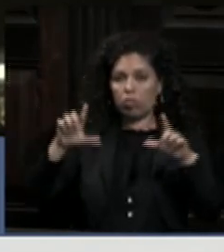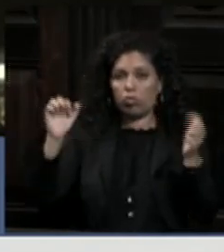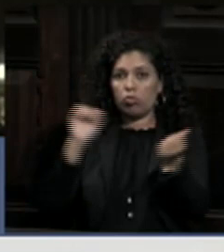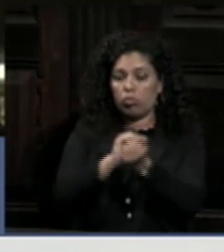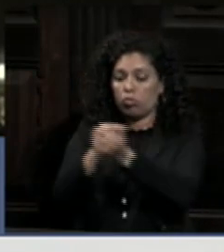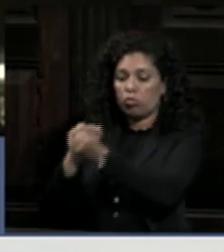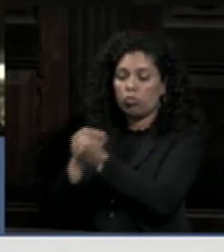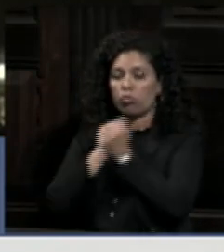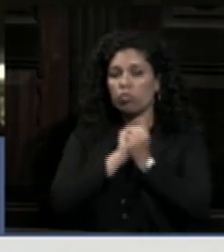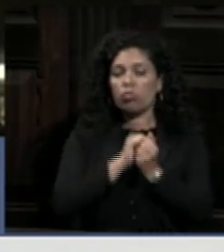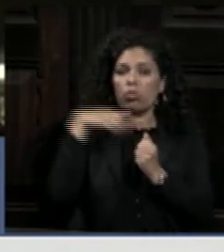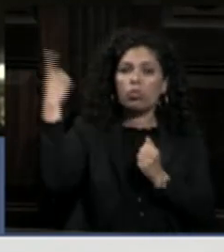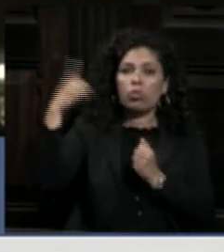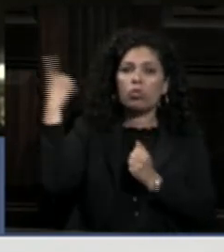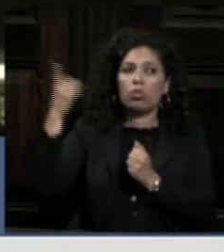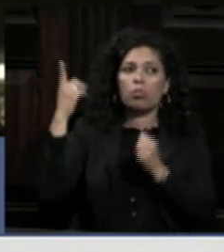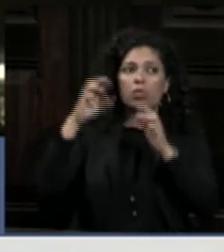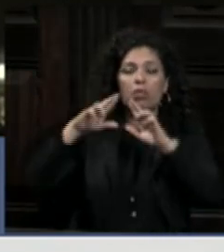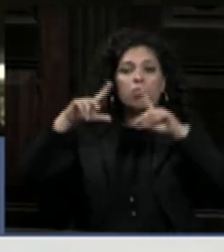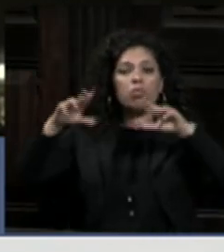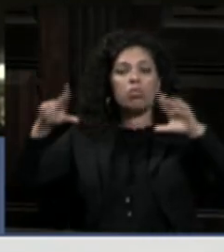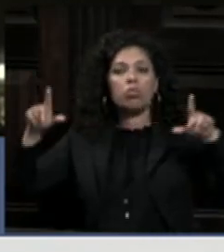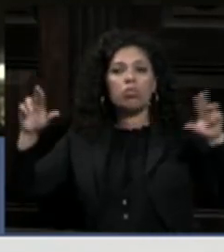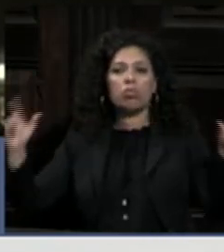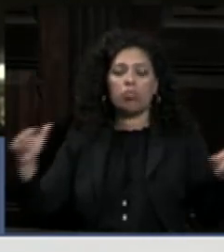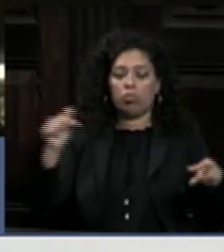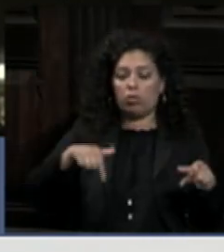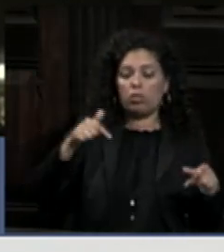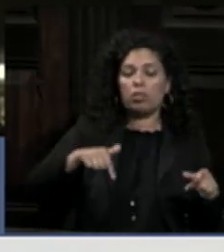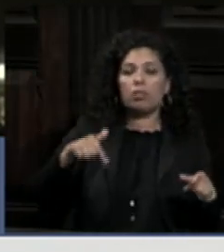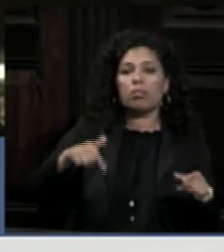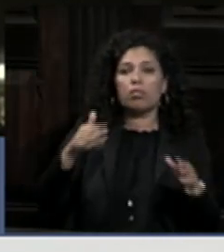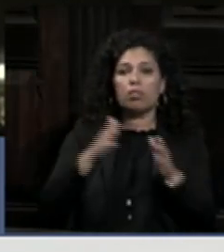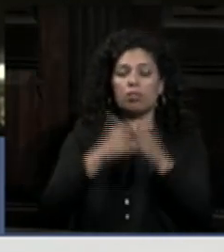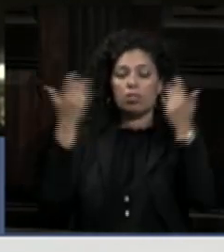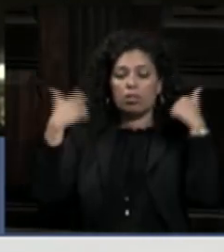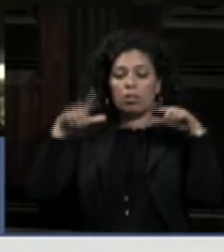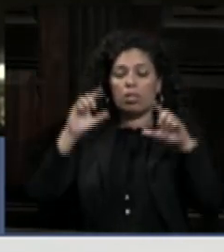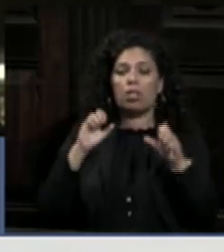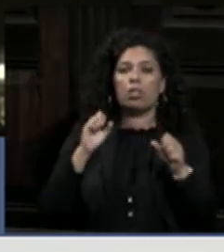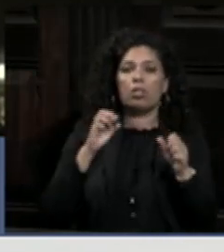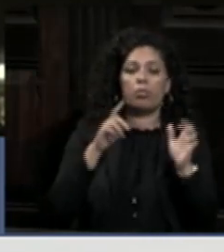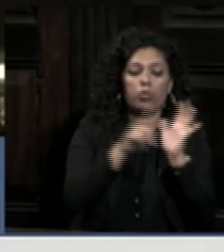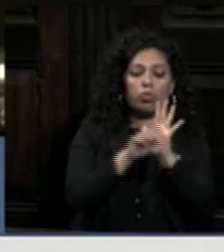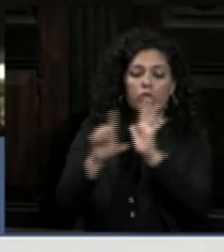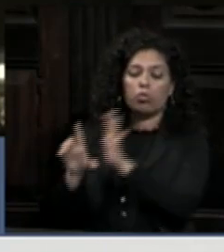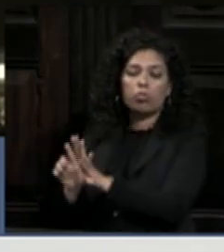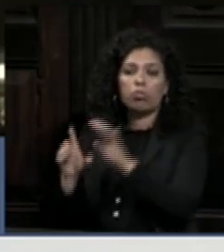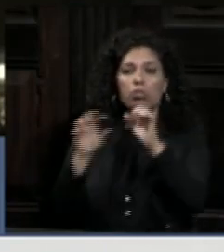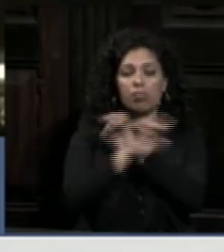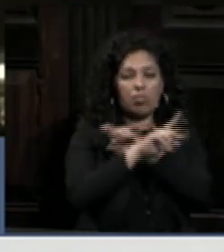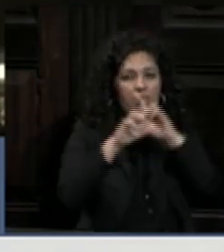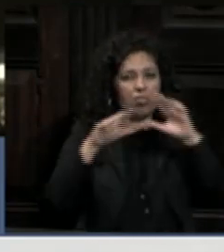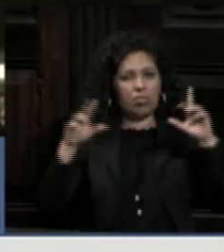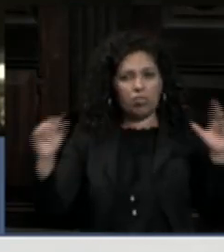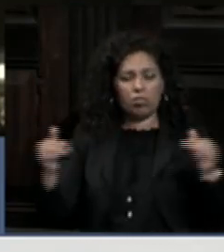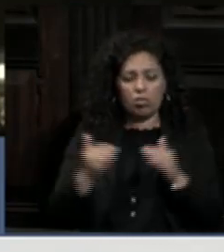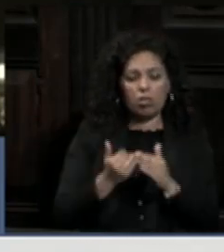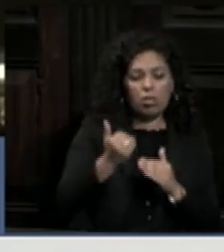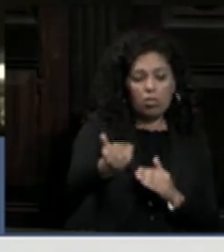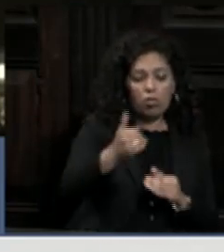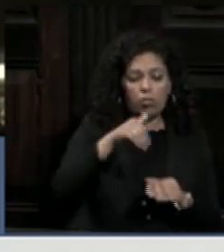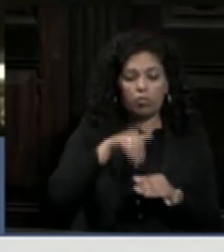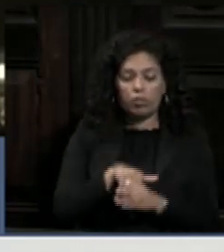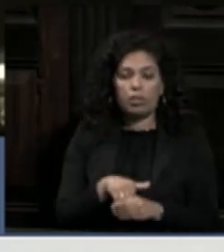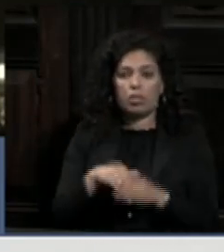montes em segunda discussão projeto de lei número 644 2015 de autoria do deputado átila nunes em votação em